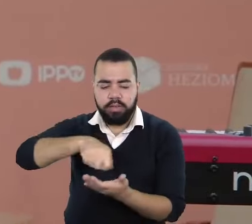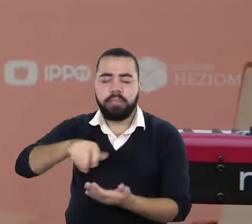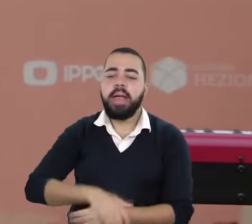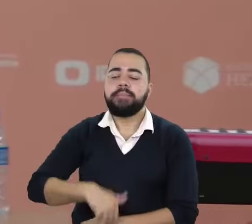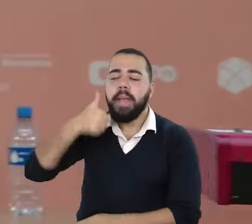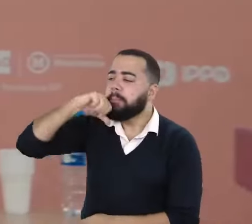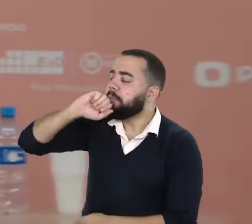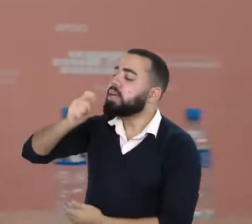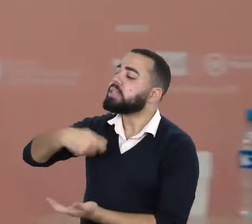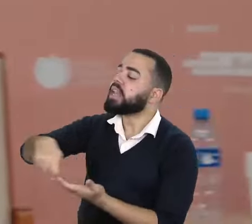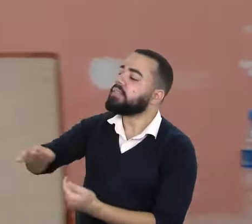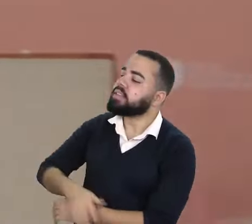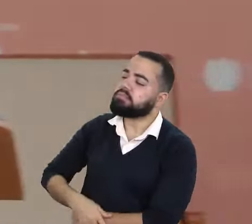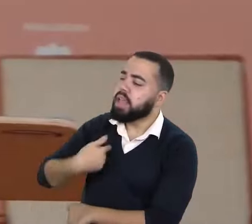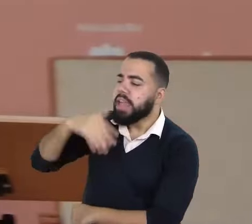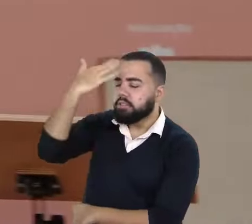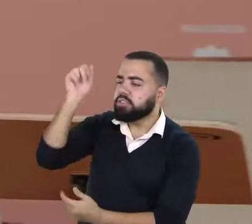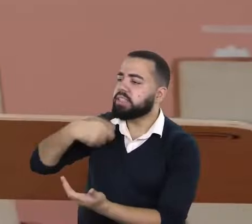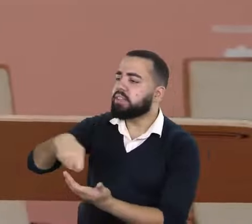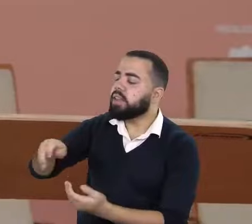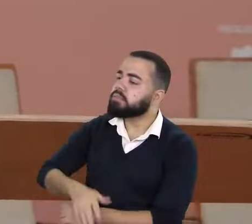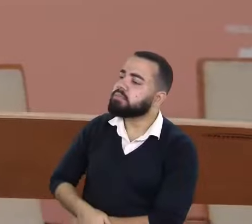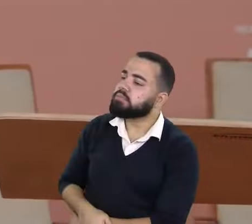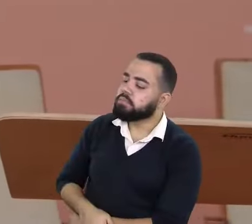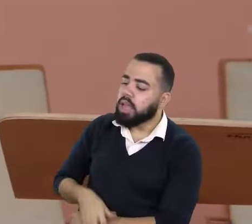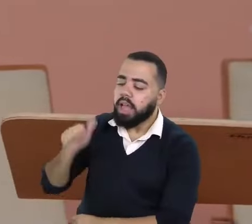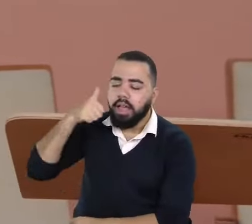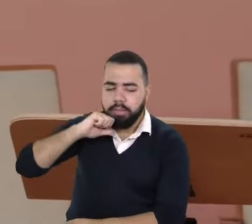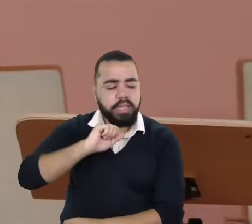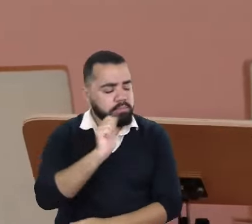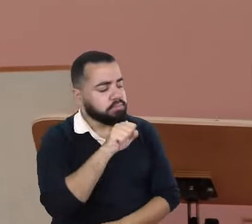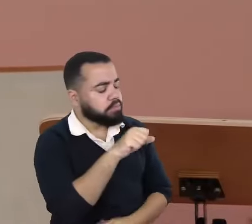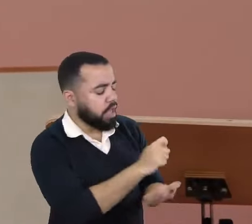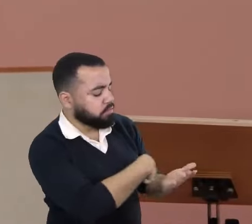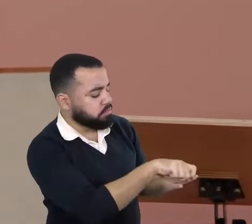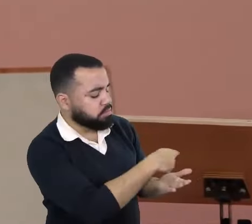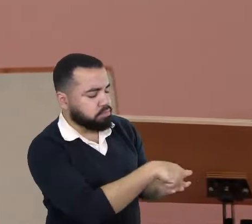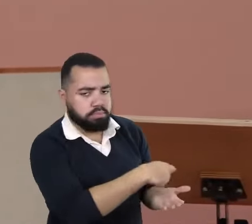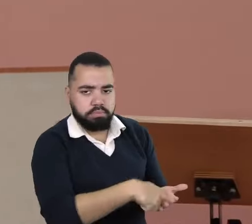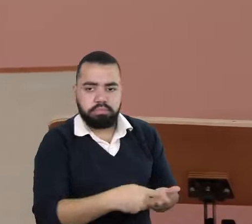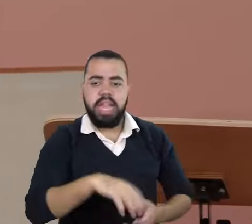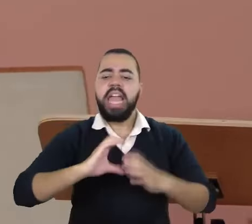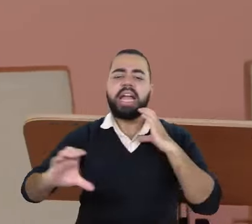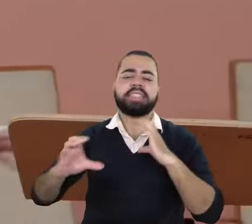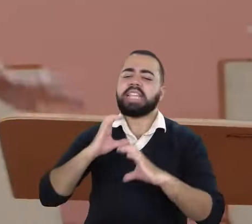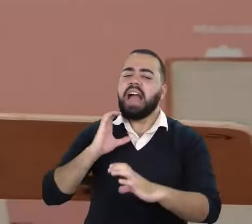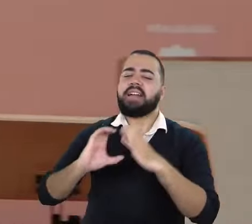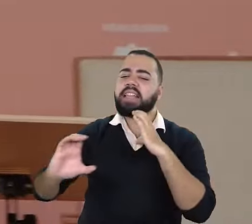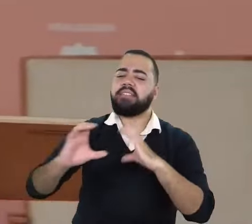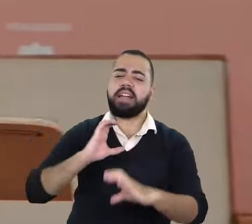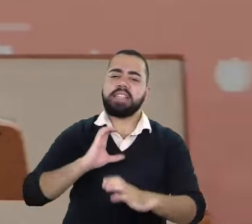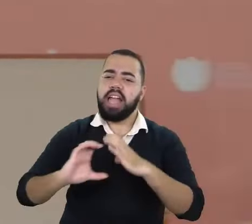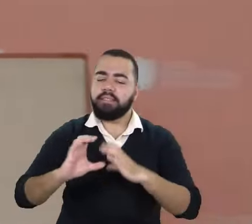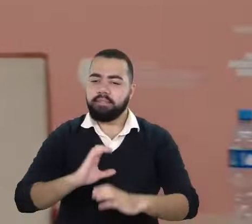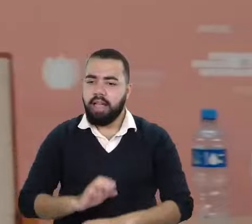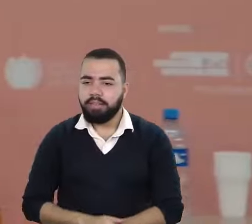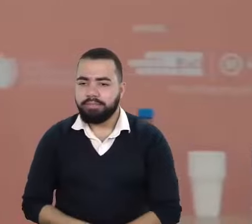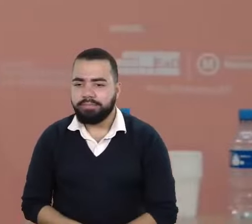escrever. Tadinha. Né, mãe? Eu tinha um monte de música. Minha mãe ia escrevendo e eu cantava minhas músicas e era e aquela